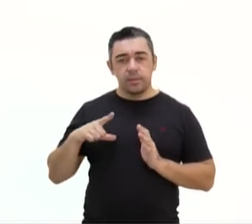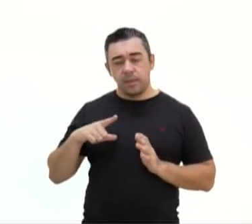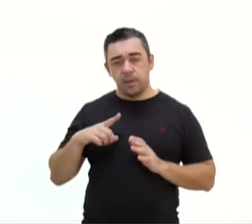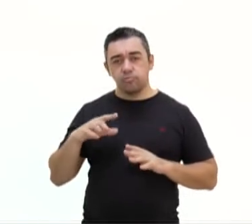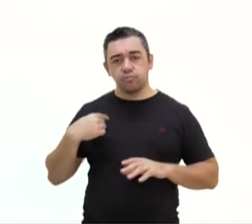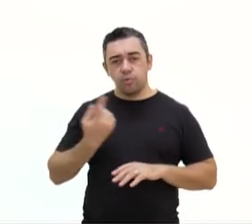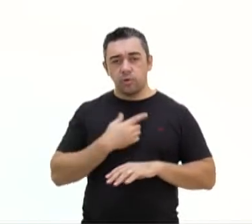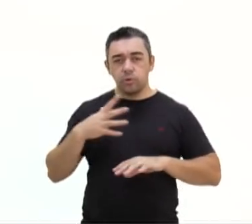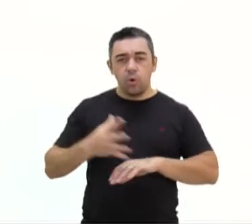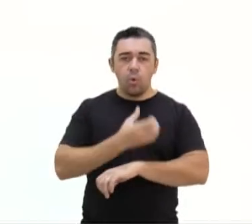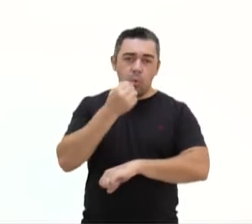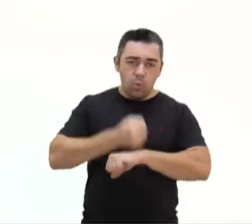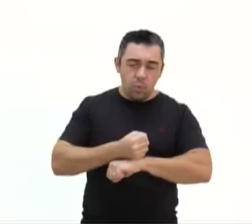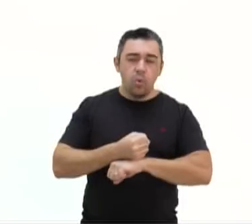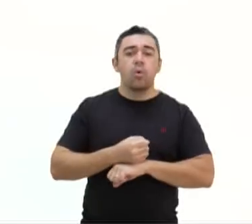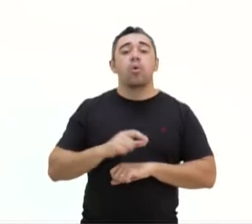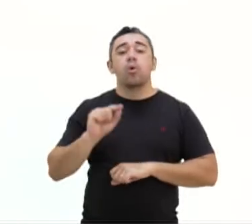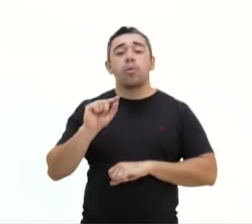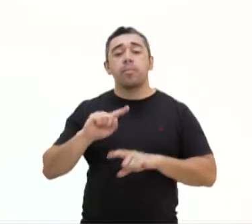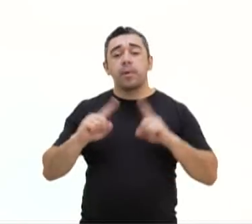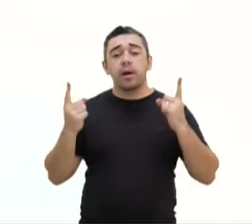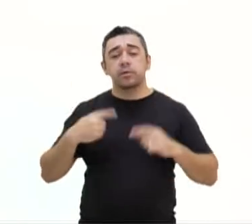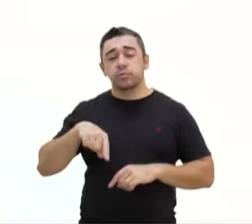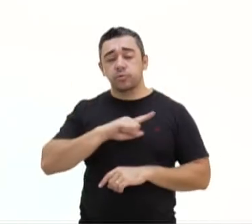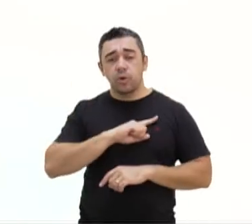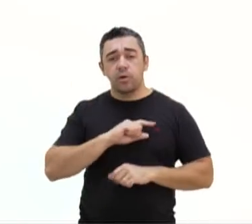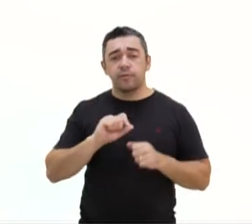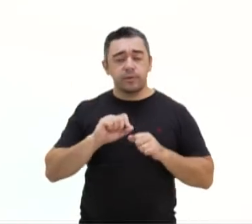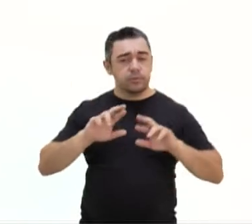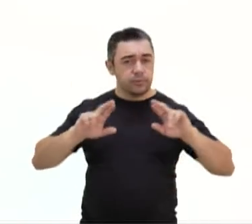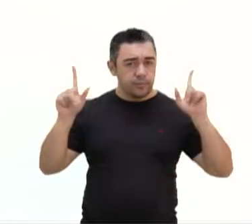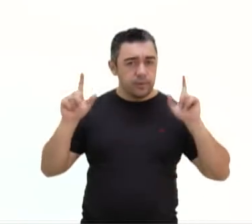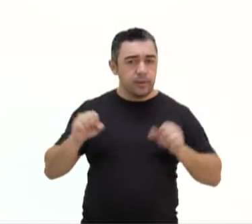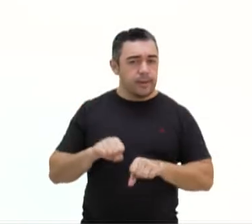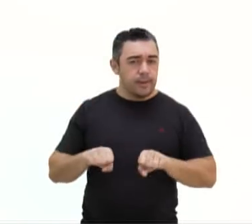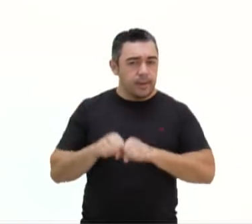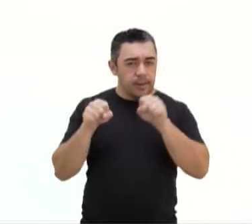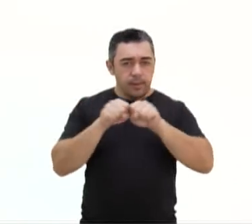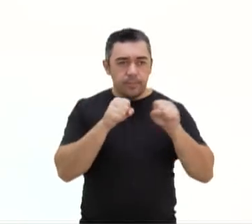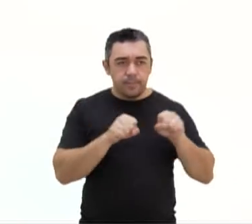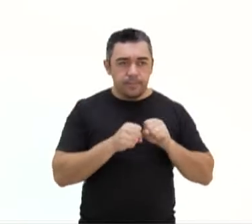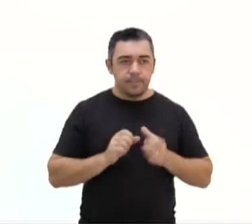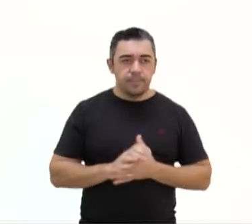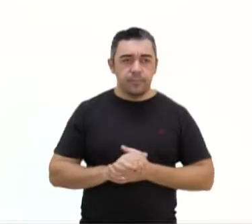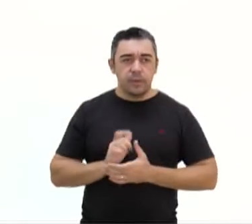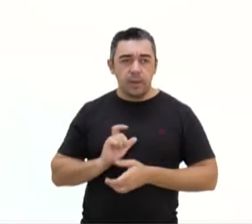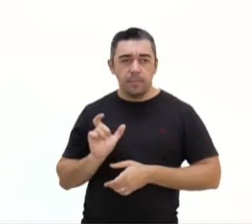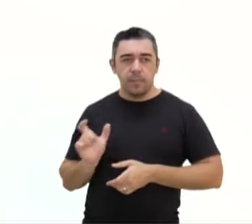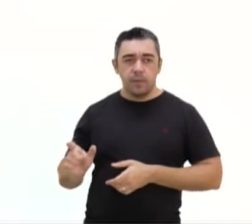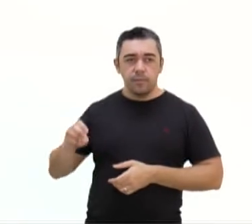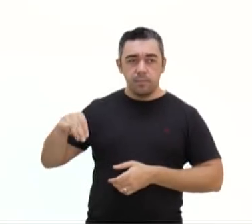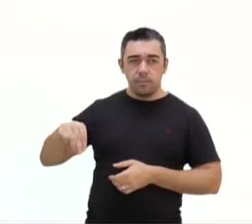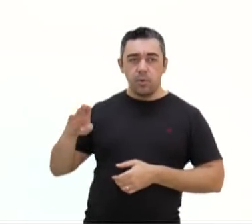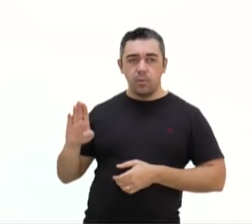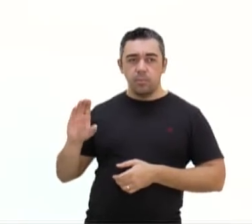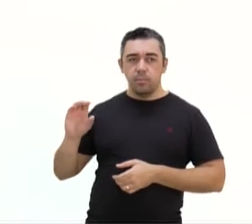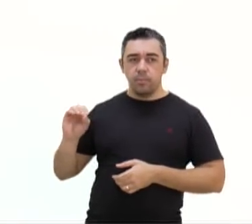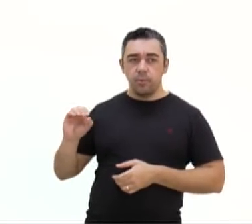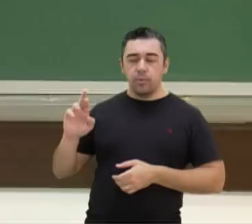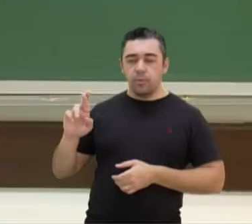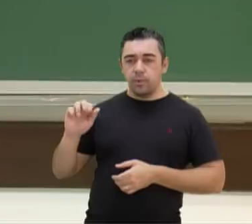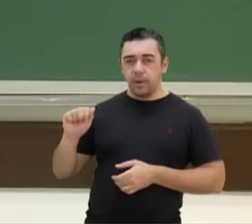mas estamos desconstruindo tudo isso com o tempo. Bem, Umboraiu é um conceito